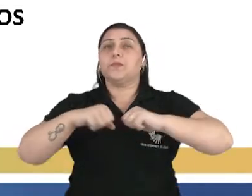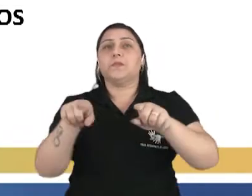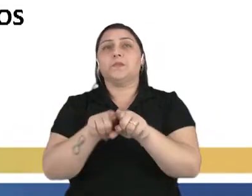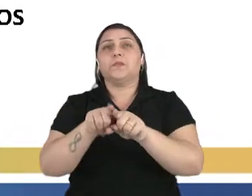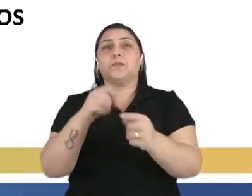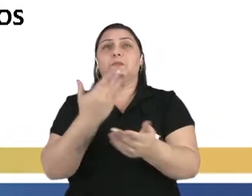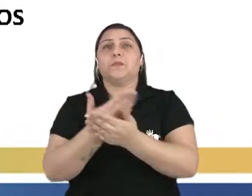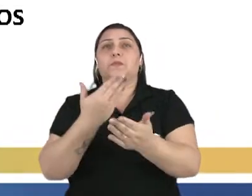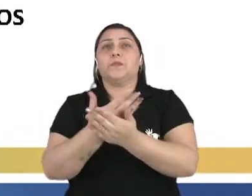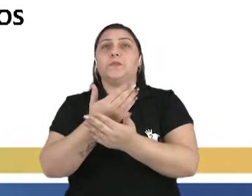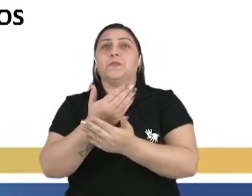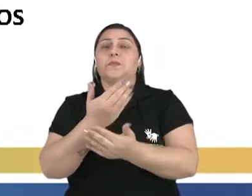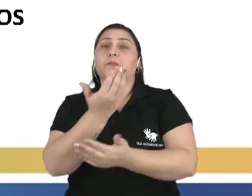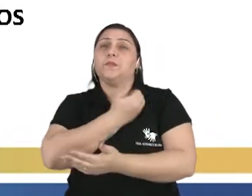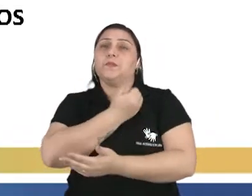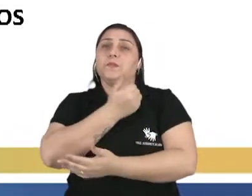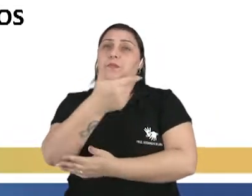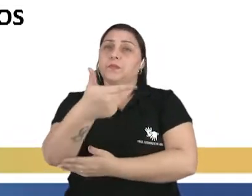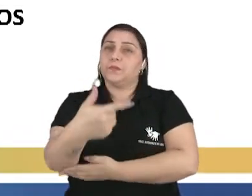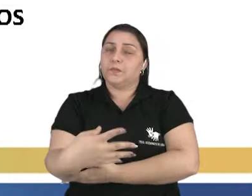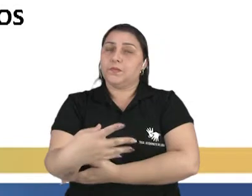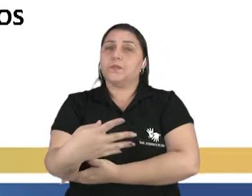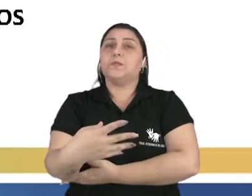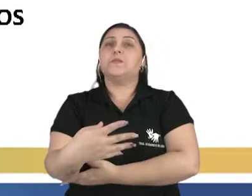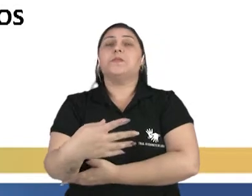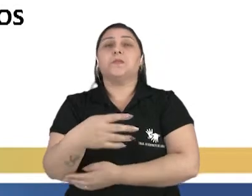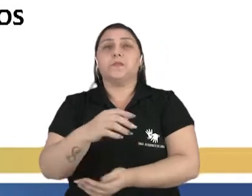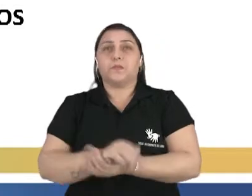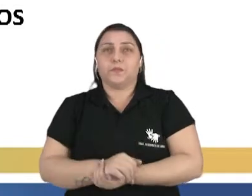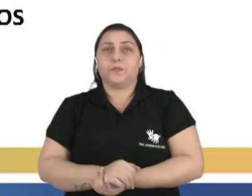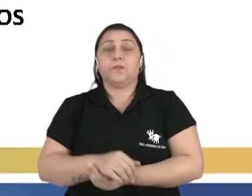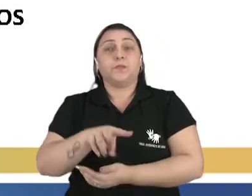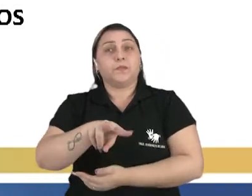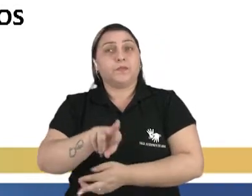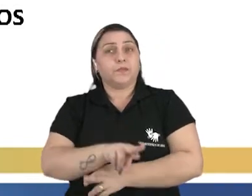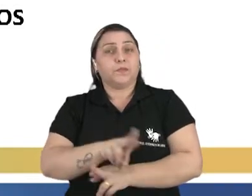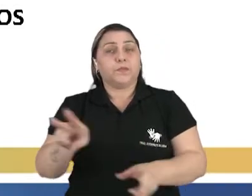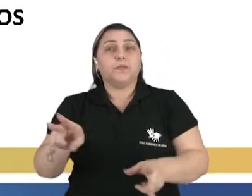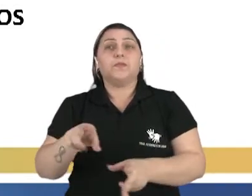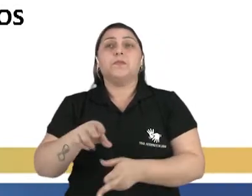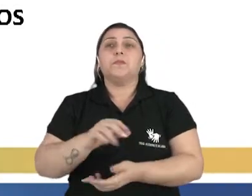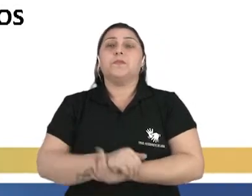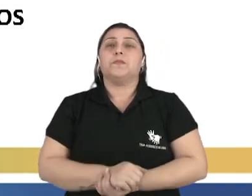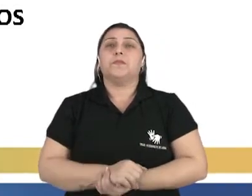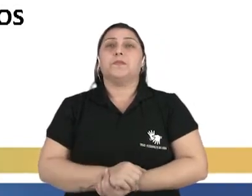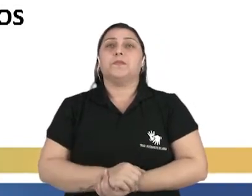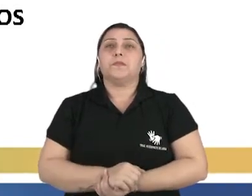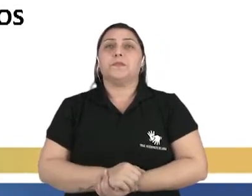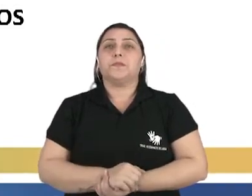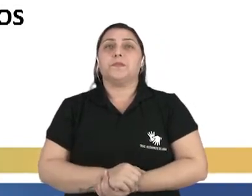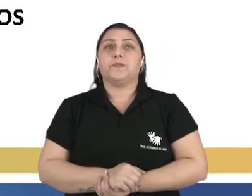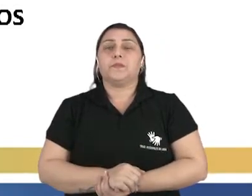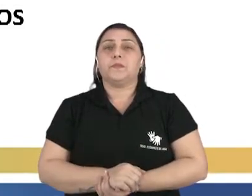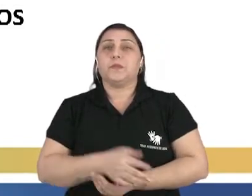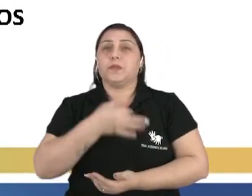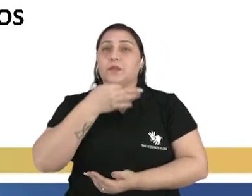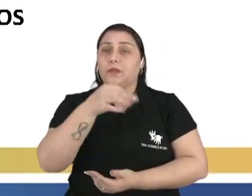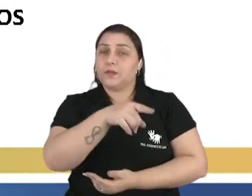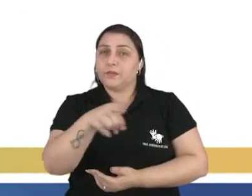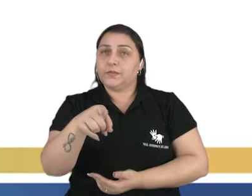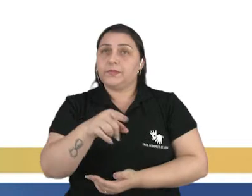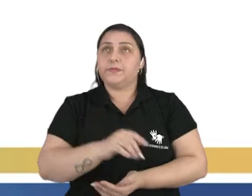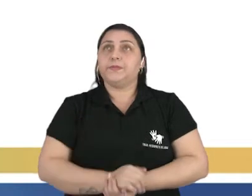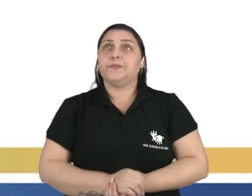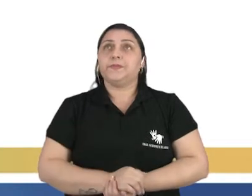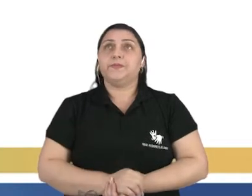condutores elétricos e isolantes, que são o contrário dos condutores, na aula 23. Então fica aí a sugestão para